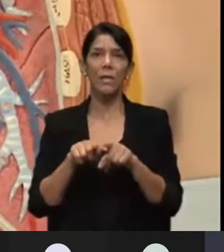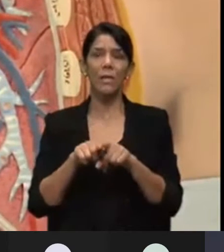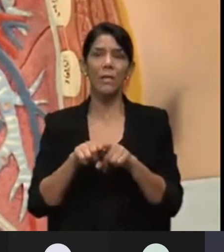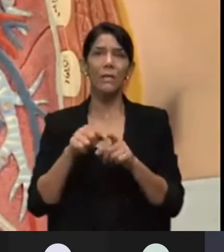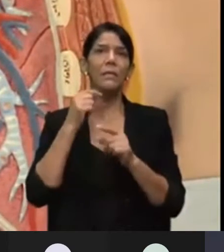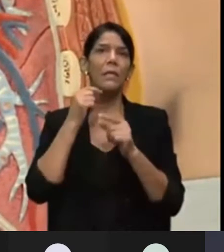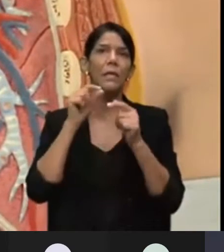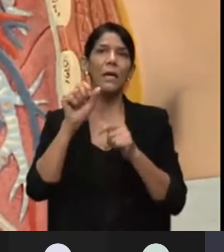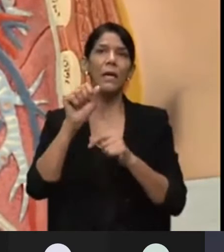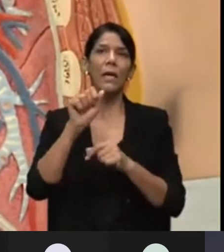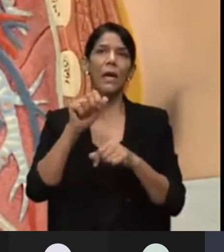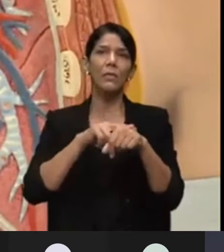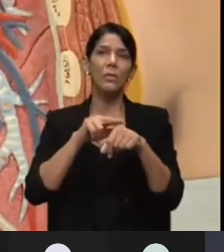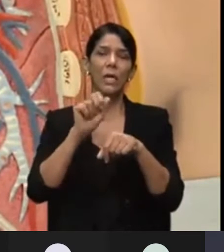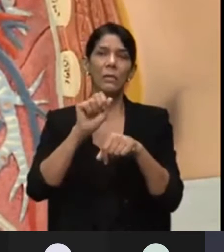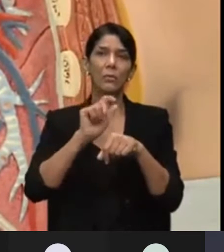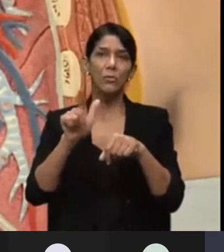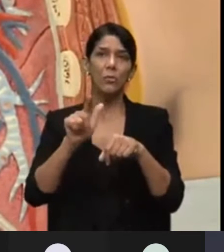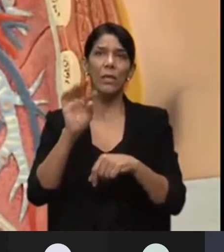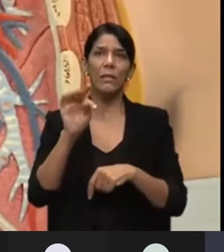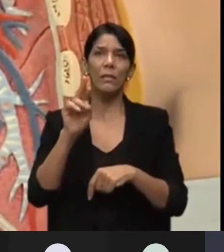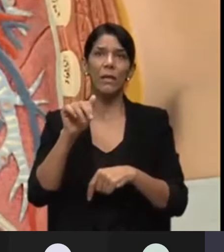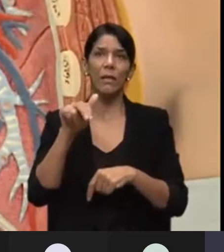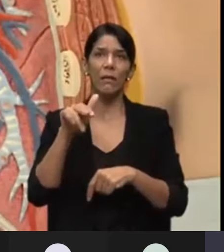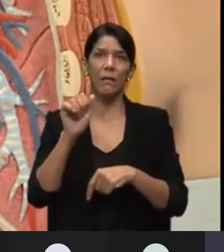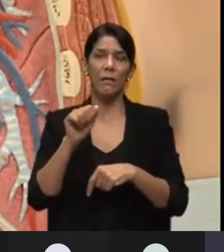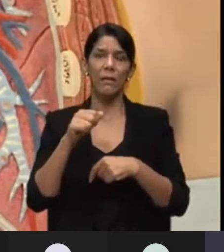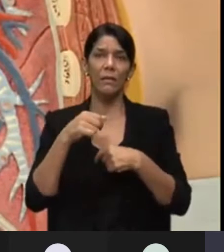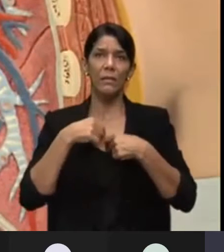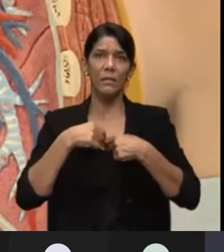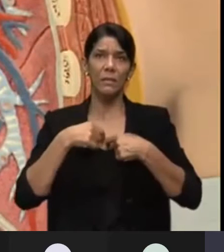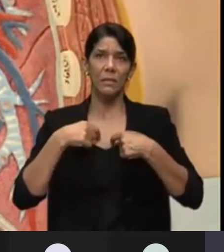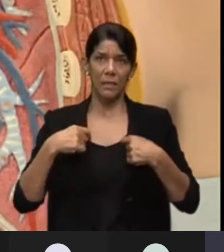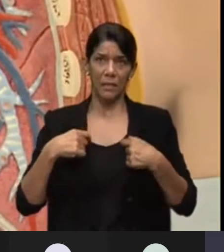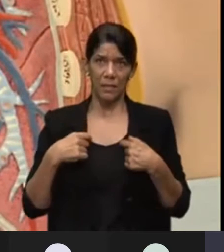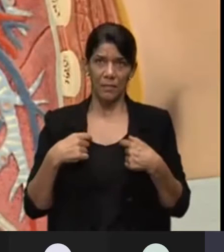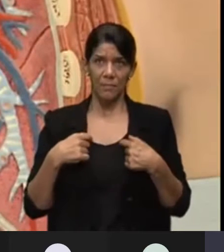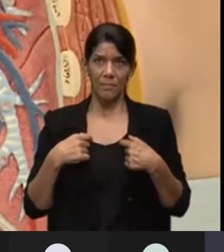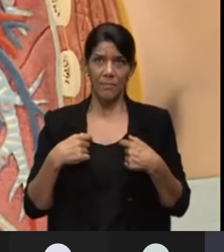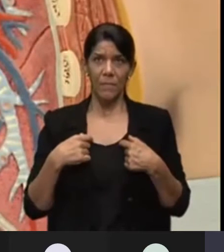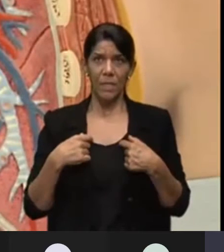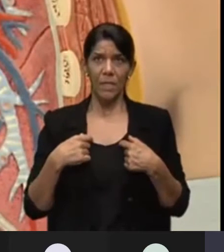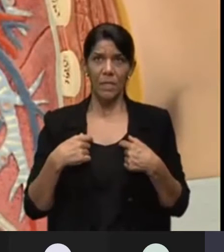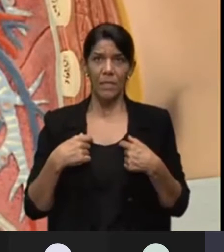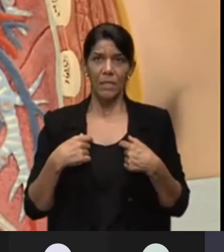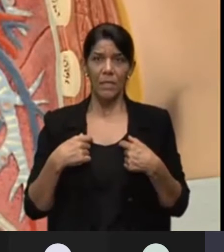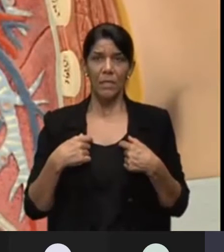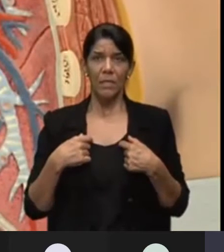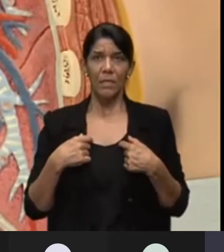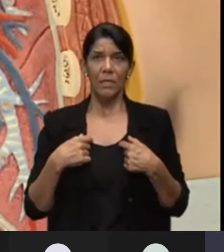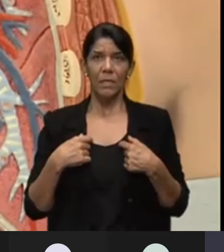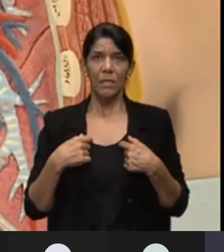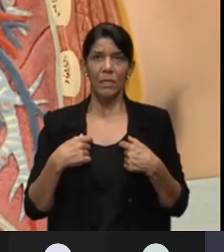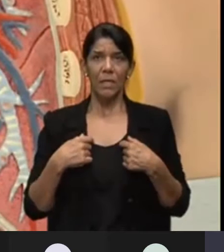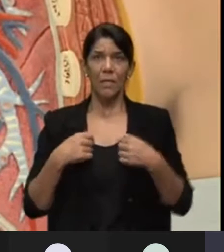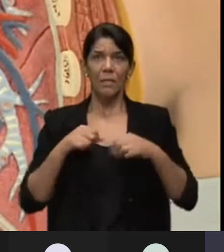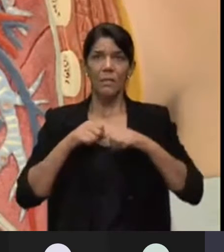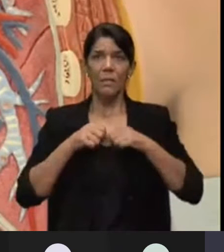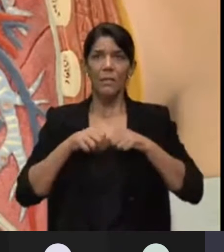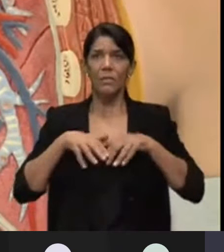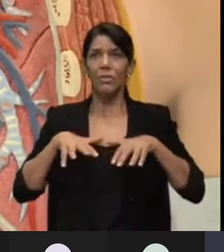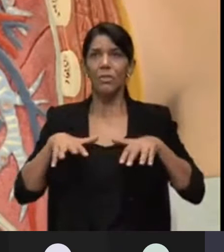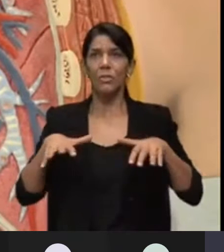pela traqueia, tá? Então, aí a região da traqueia, a região da carina aí na traqueia, e, né, a traqueia depois ela se